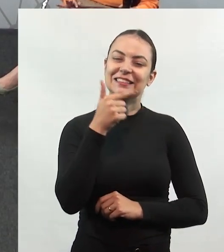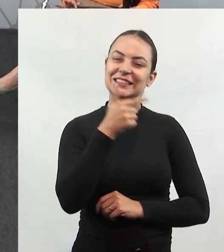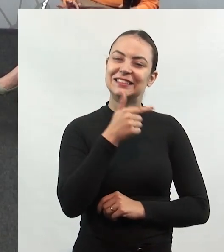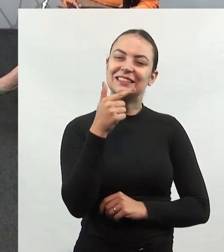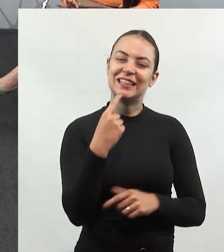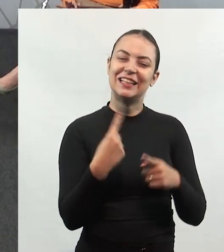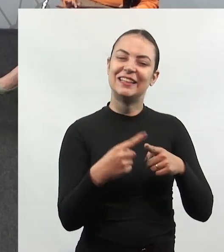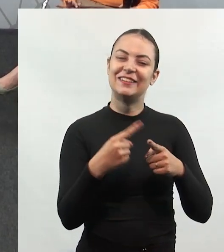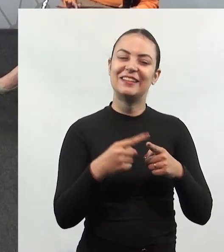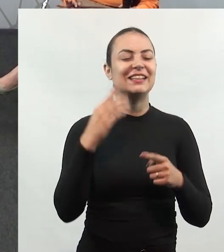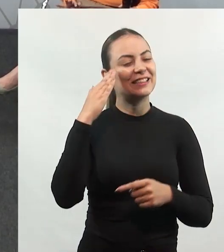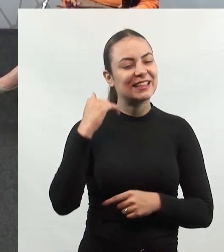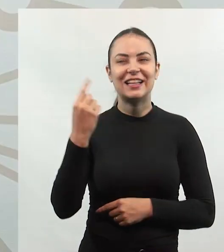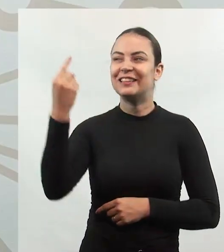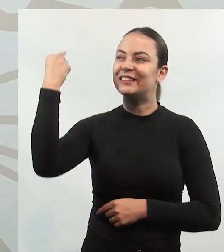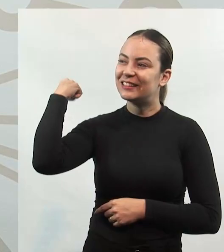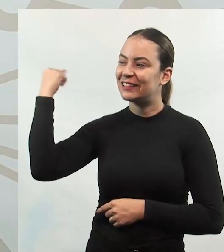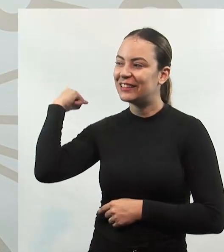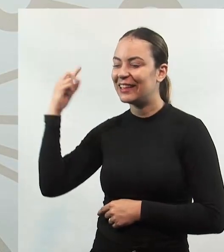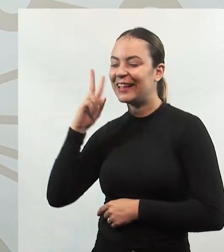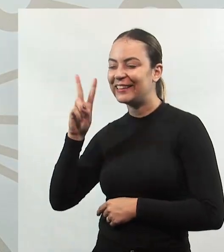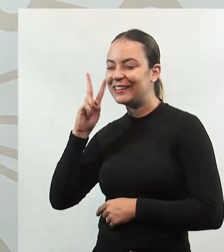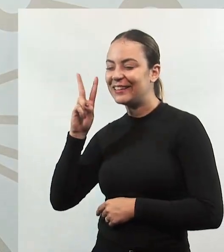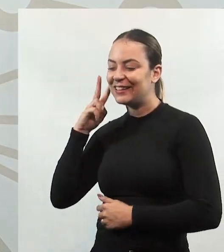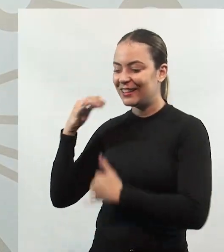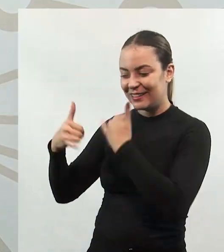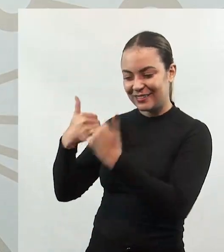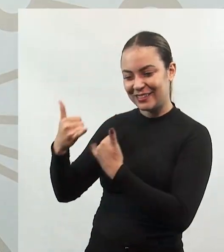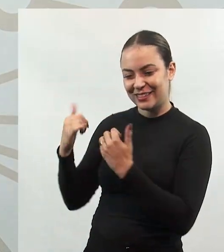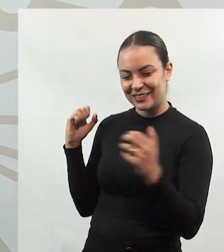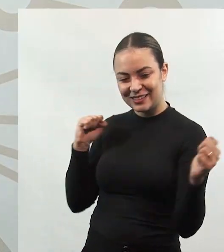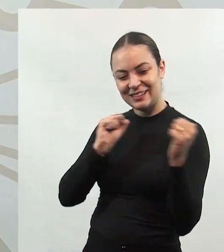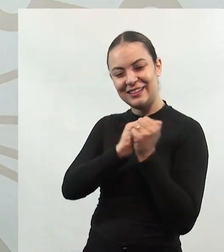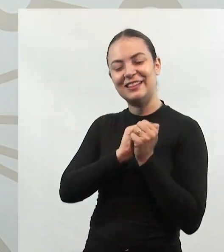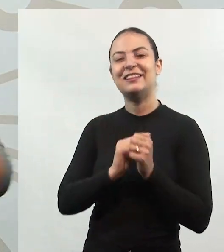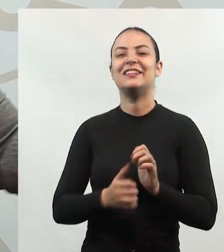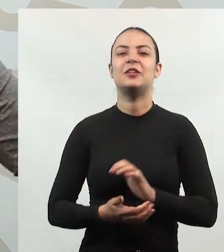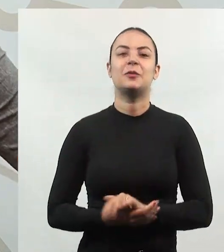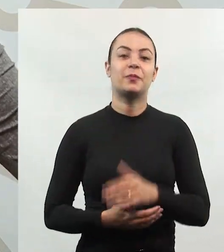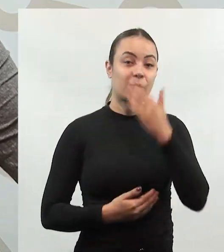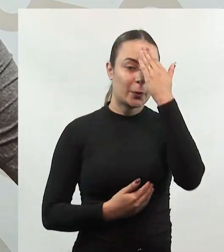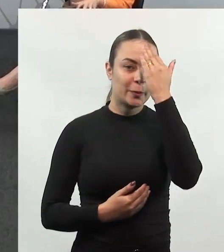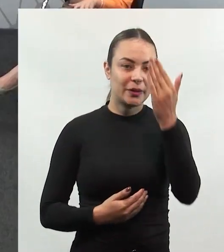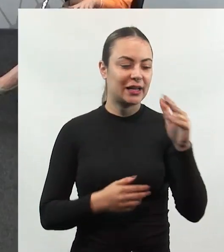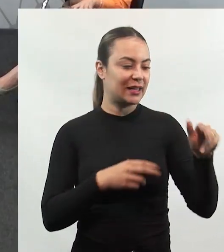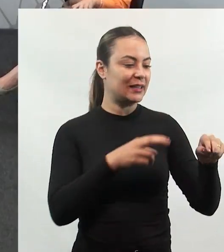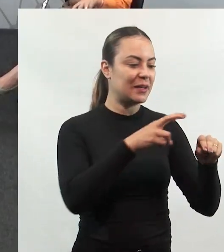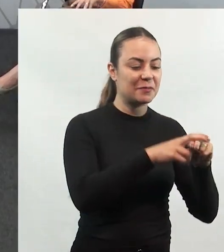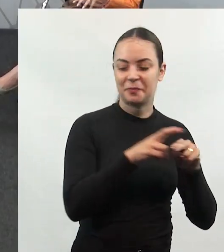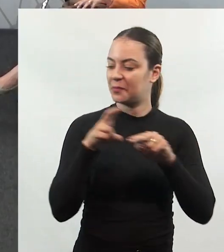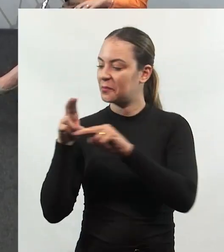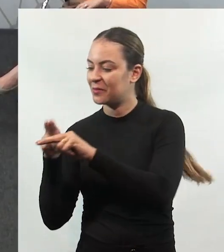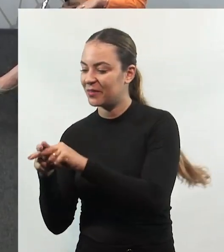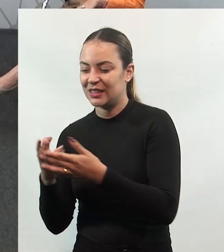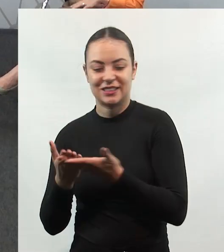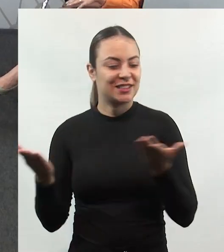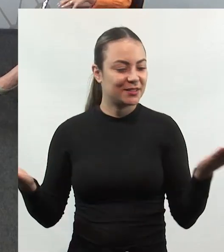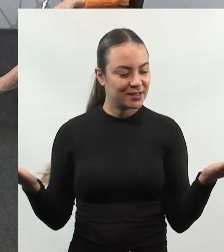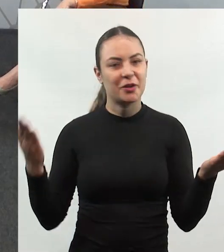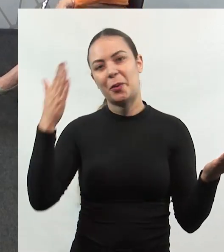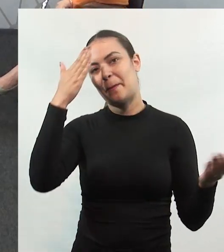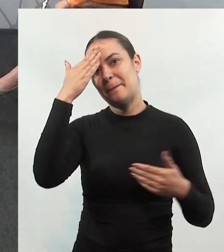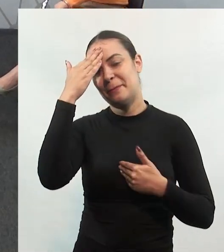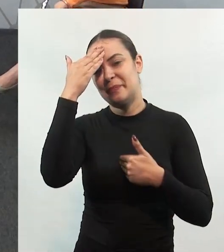gente, mas muito obrigada por me convidar. Obrigada a todo mundo, obrigada, professora Gláucia, obrigada. Eu que estou